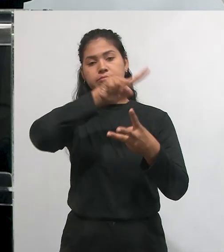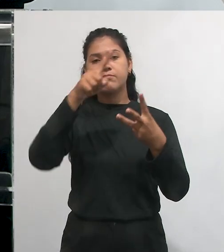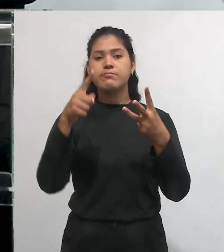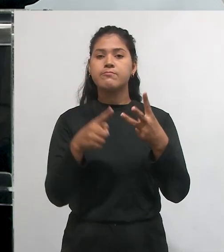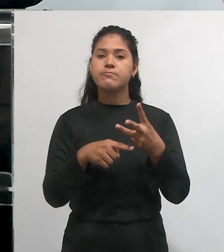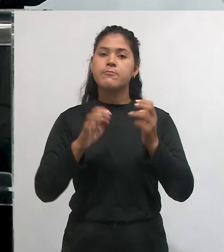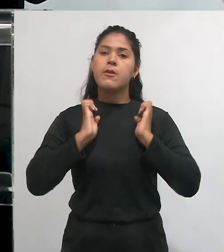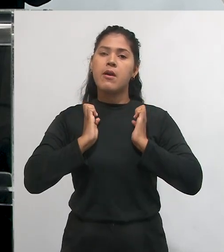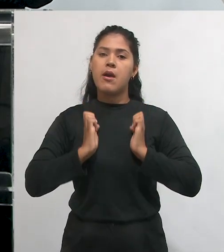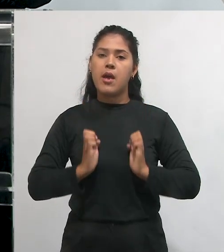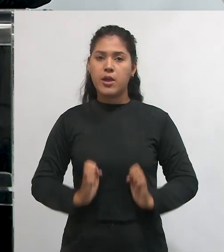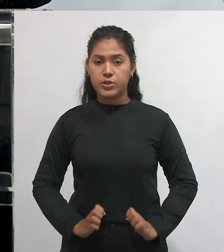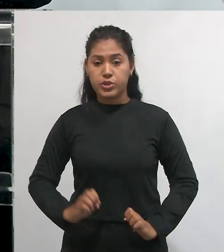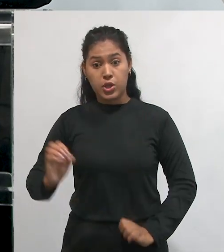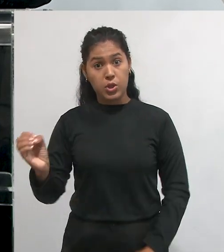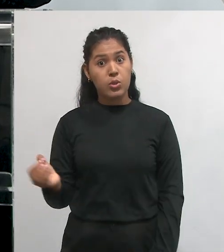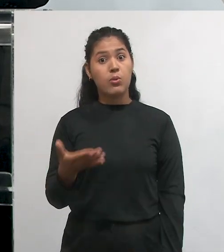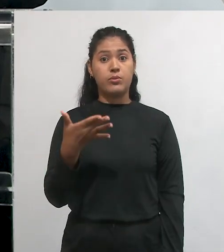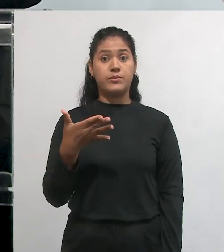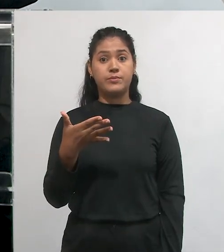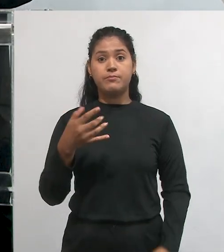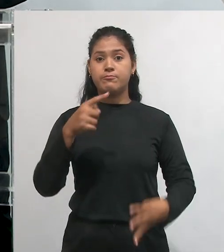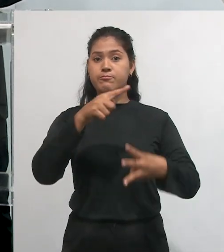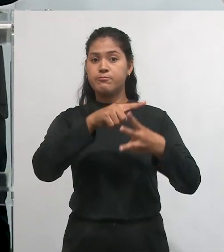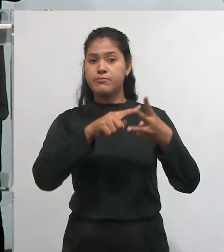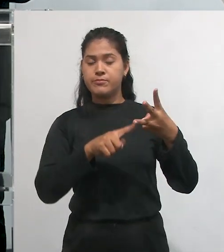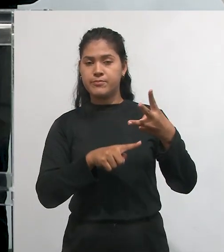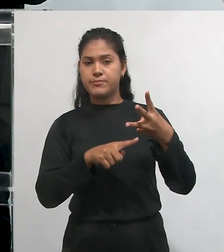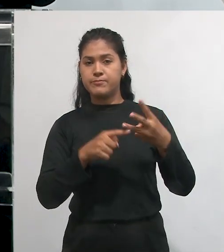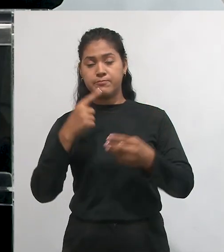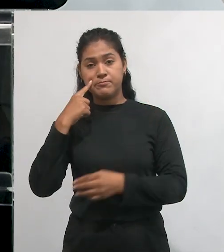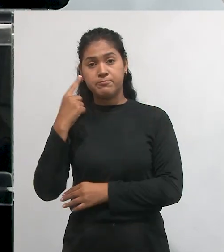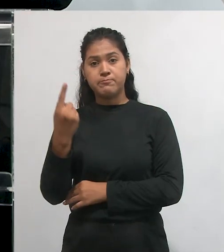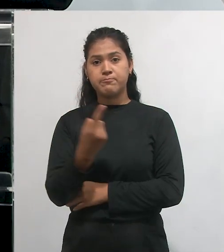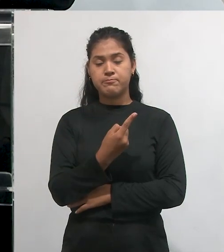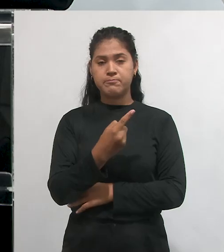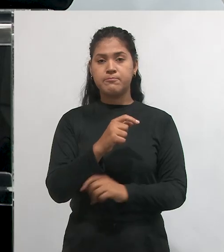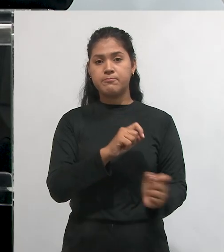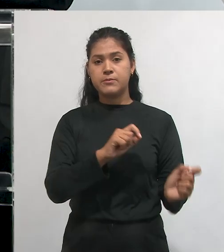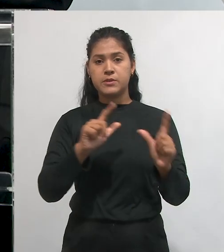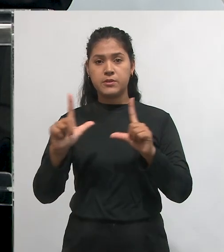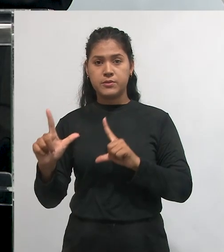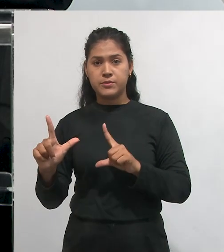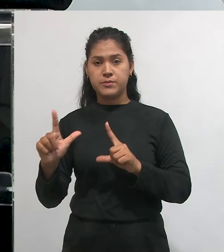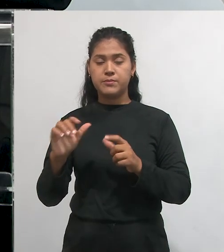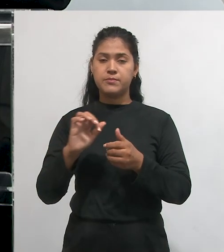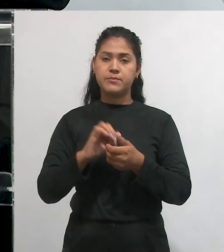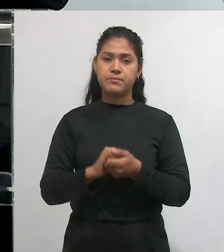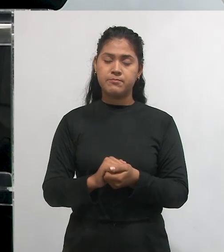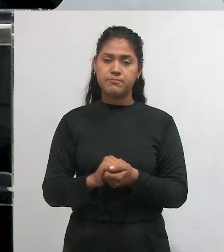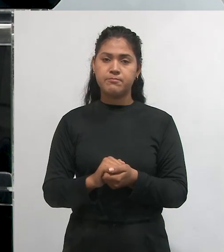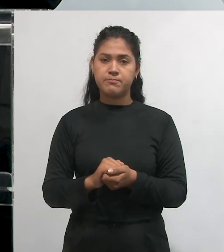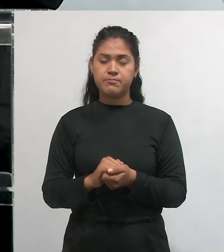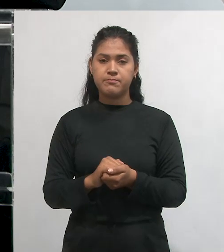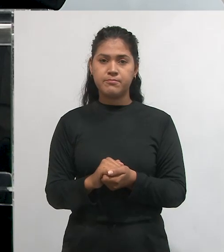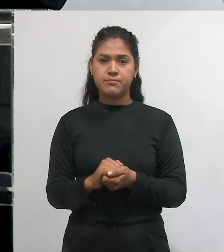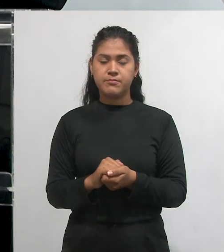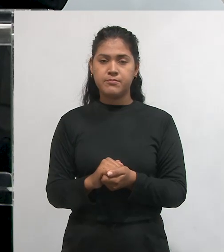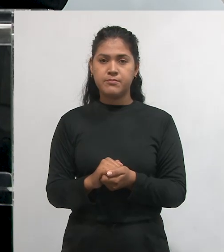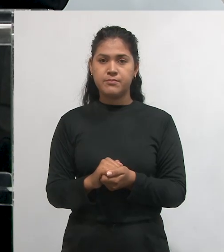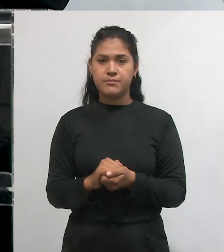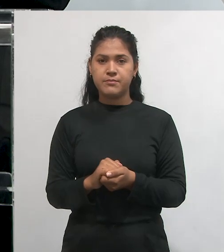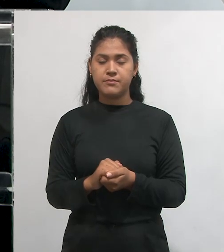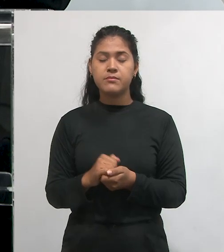da ética moderna. Então, retomemos aqui os slides depois desses encaminhamentos para